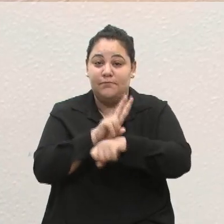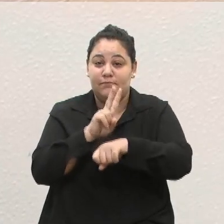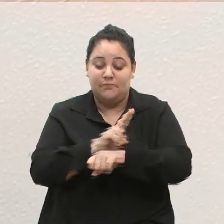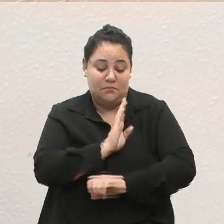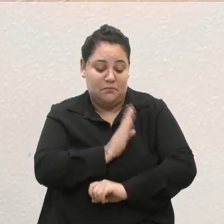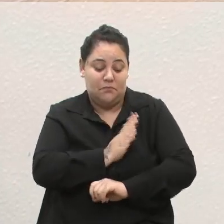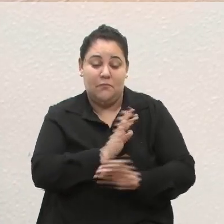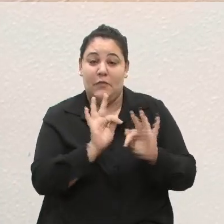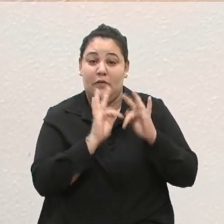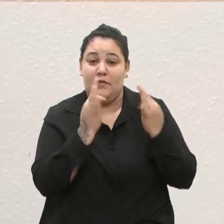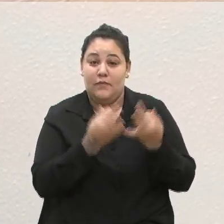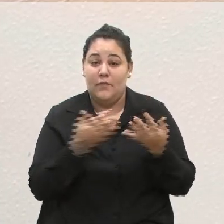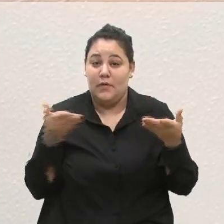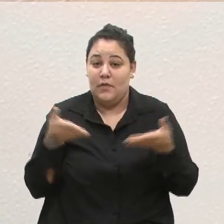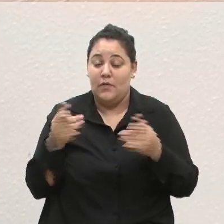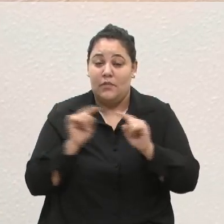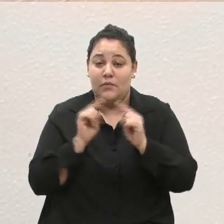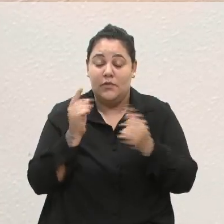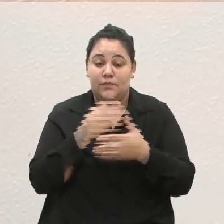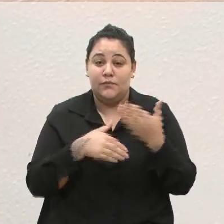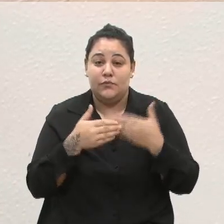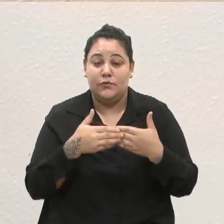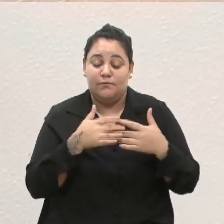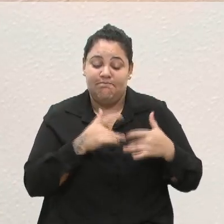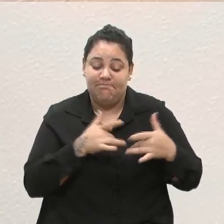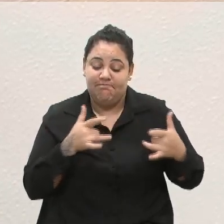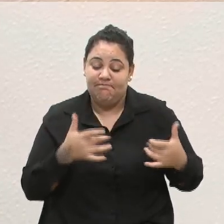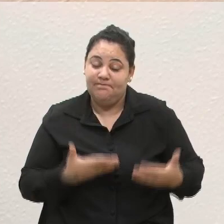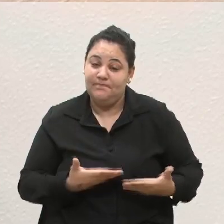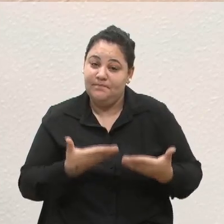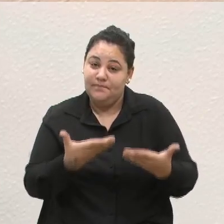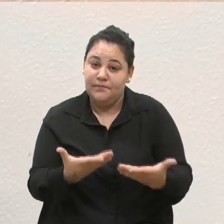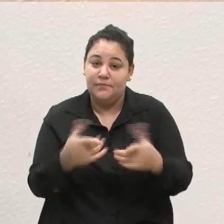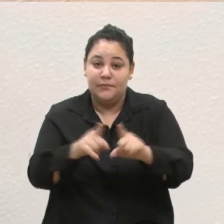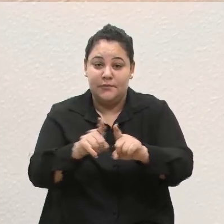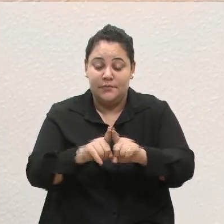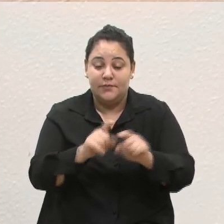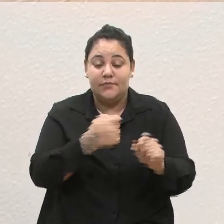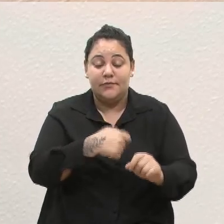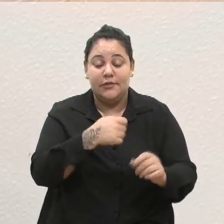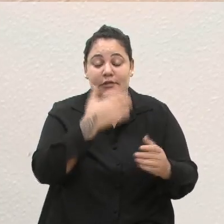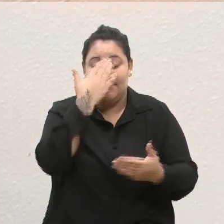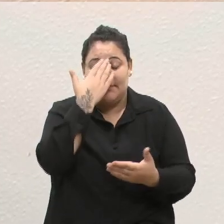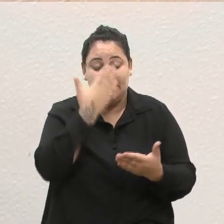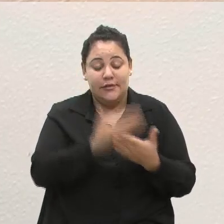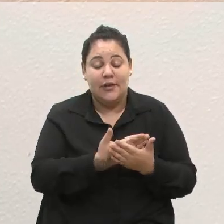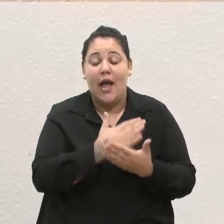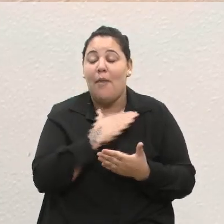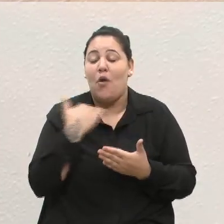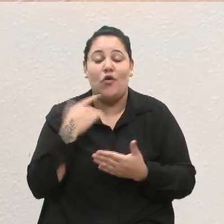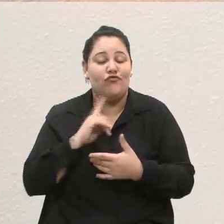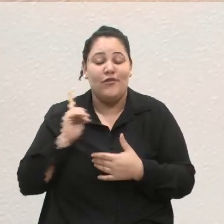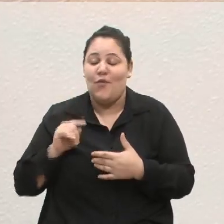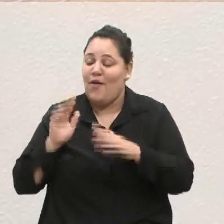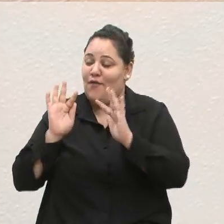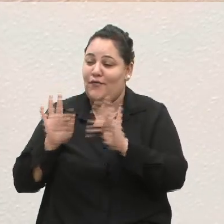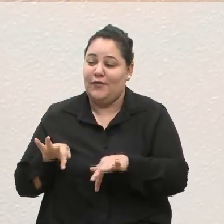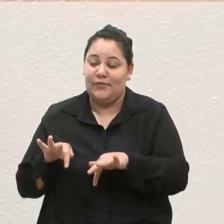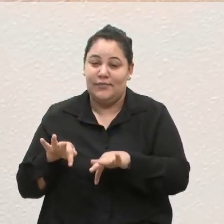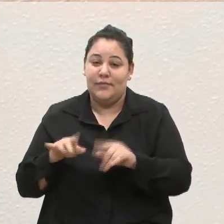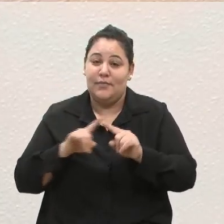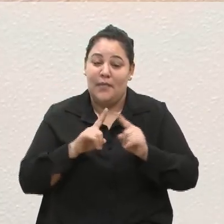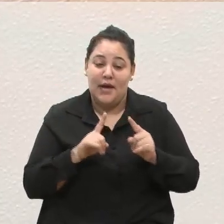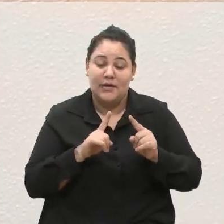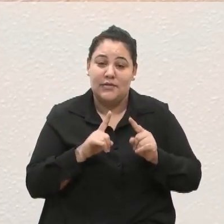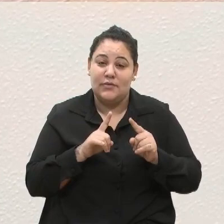hora, mas contudo prestamos a nossa solidariedade. Devemos acreditar que a morte não significa o fim, mas sim a retomada de um